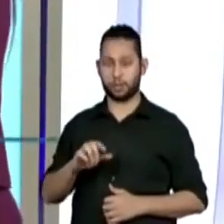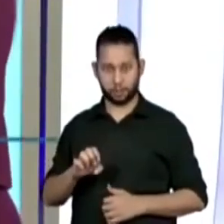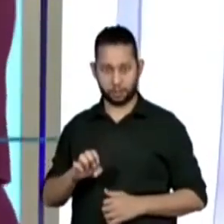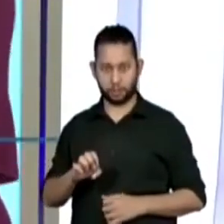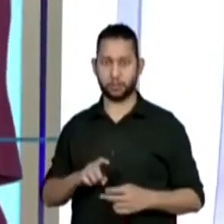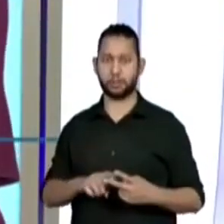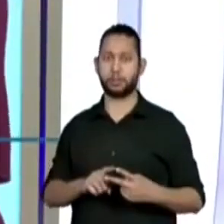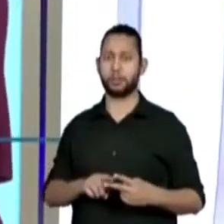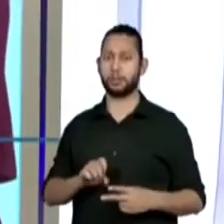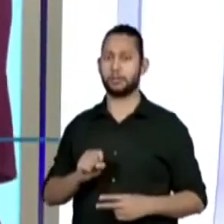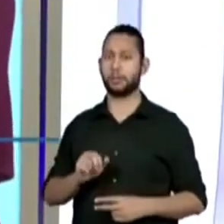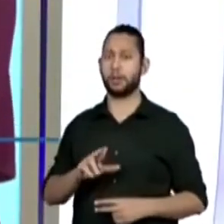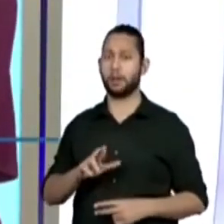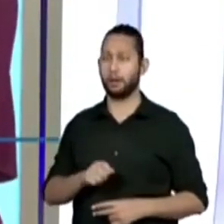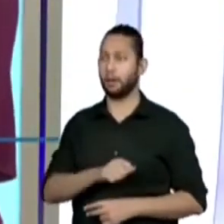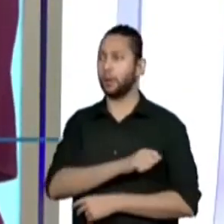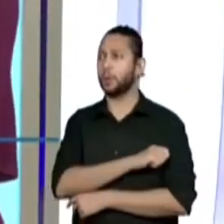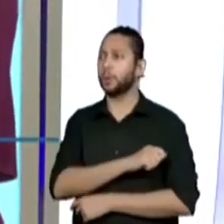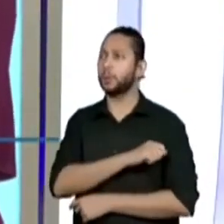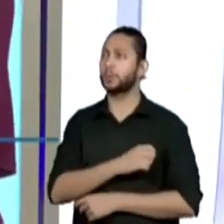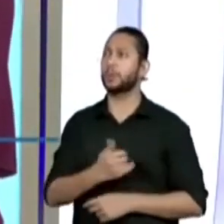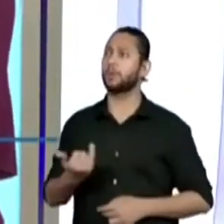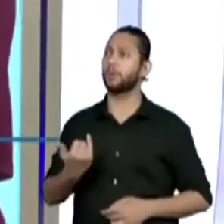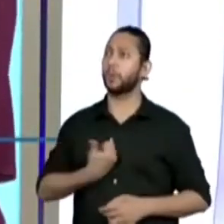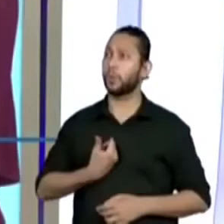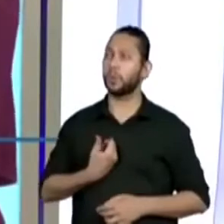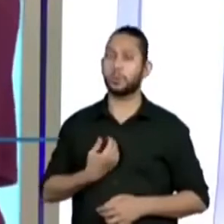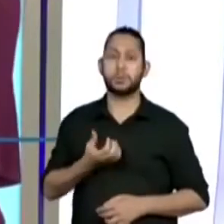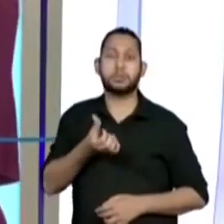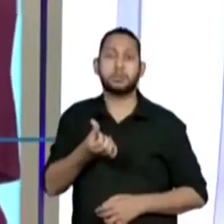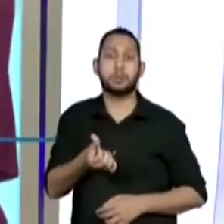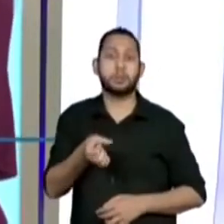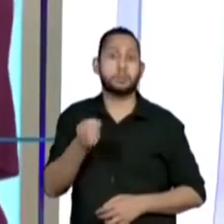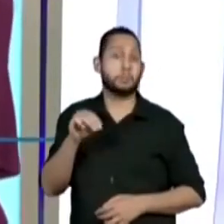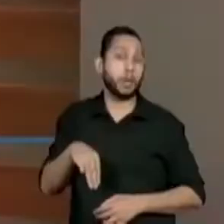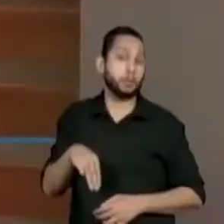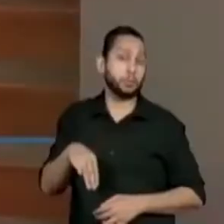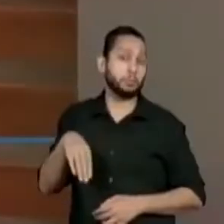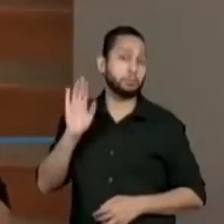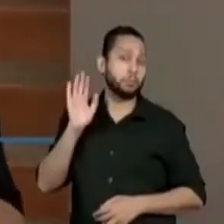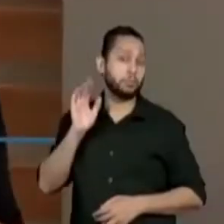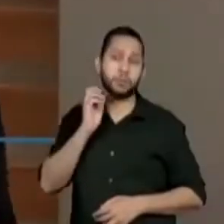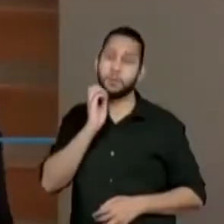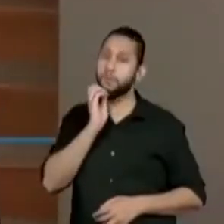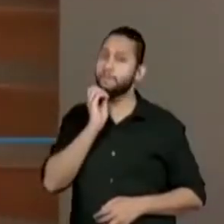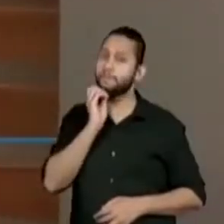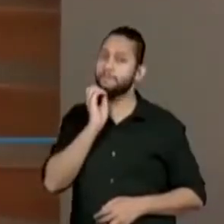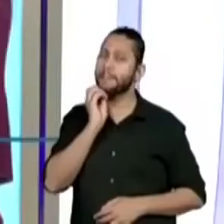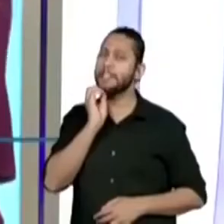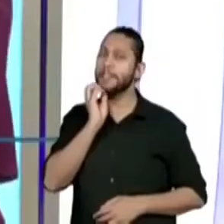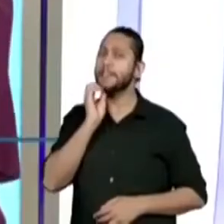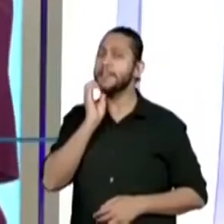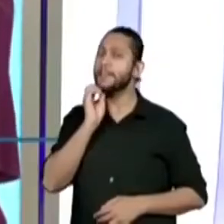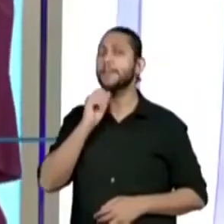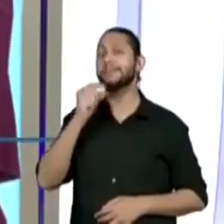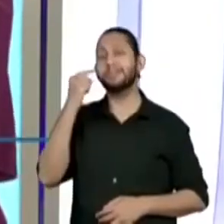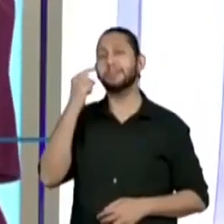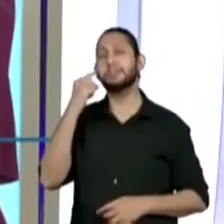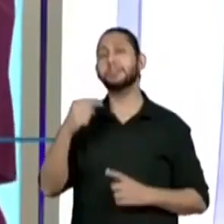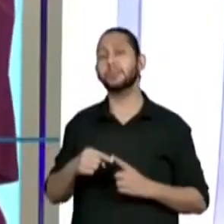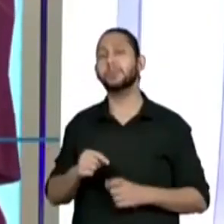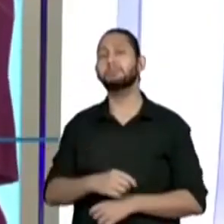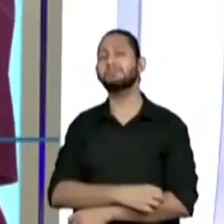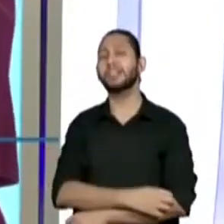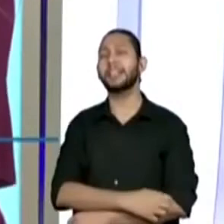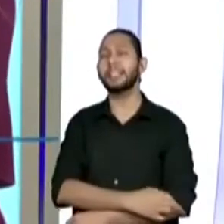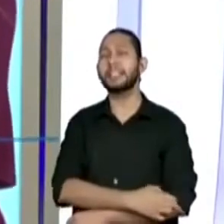Sara. O que eles estão colocando? Qual é a Em medida? torno de 6 metros. Eu também chutaria isso. E você, Pro? Eu iria também por aí,